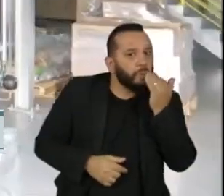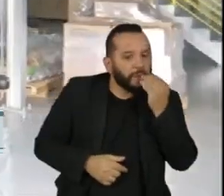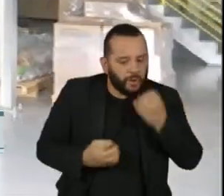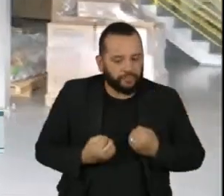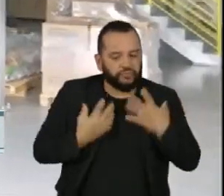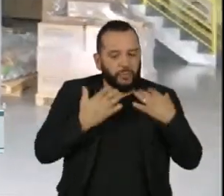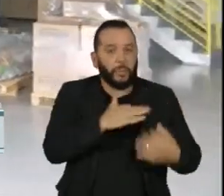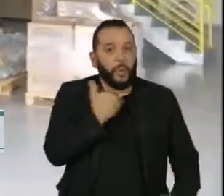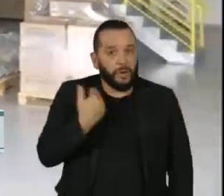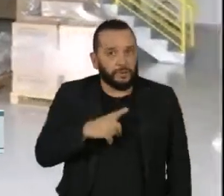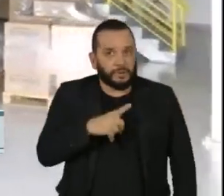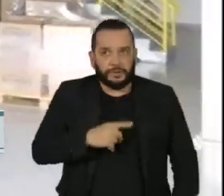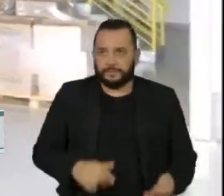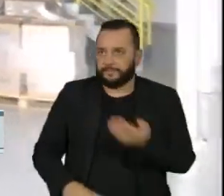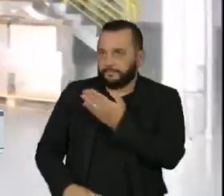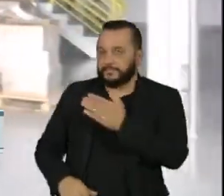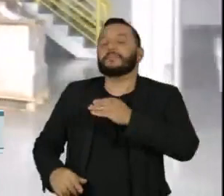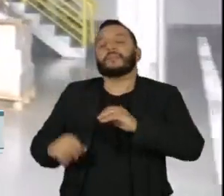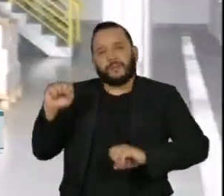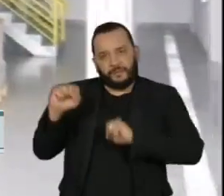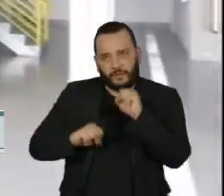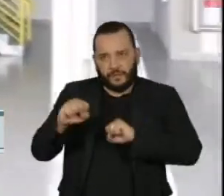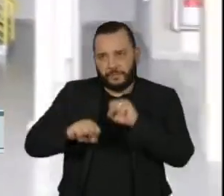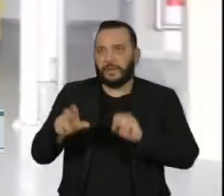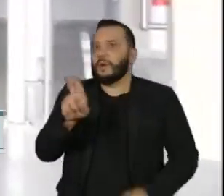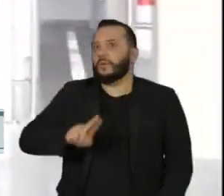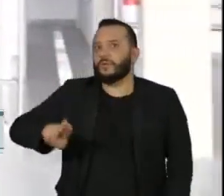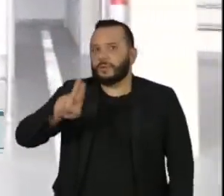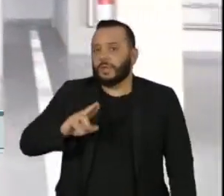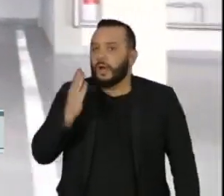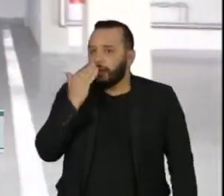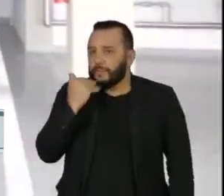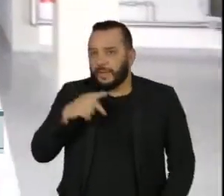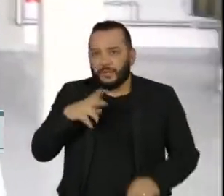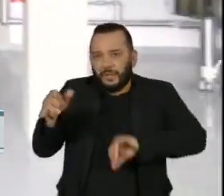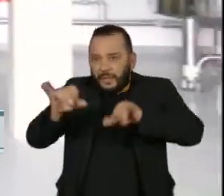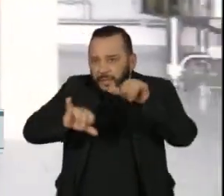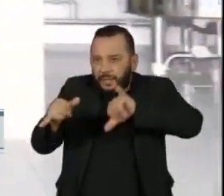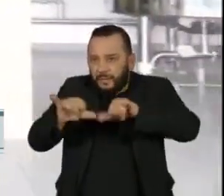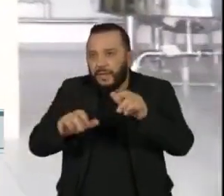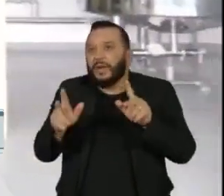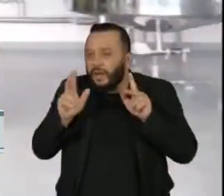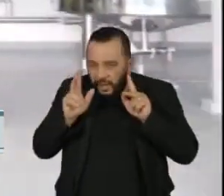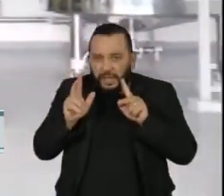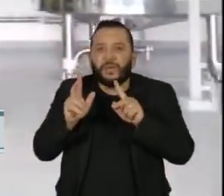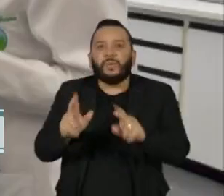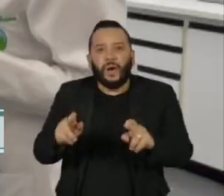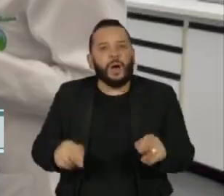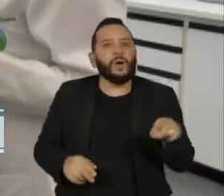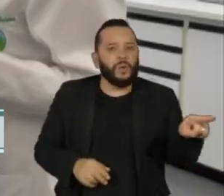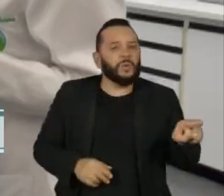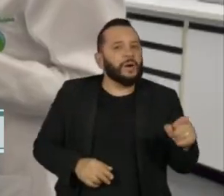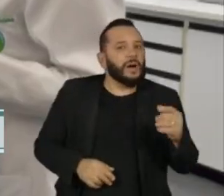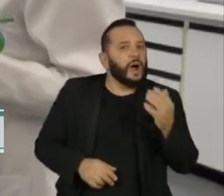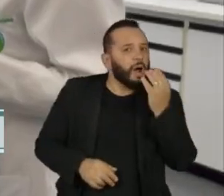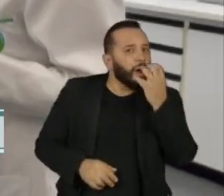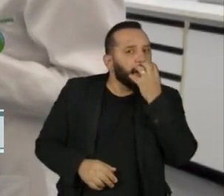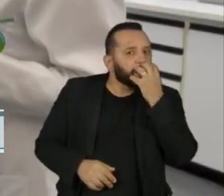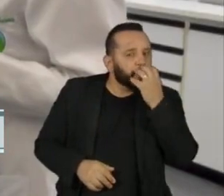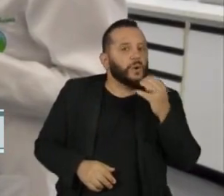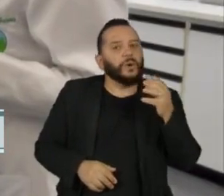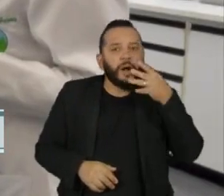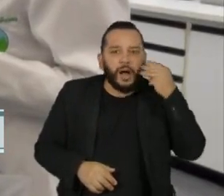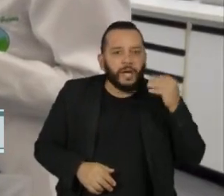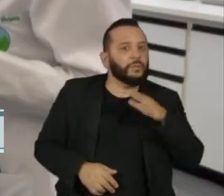a suspeita de que a fábrica utilize na produção dos alimentos a mesma substância que causou intoxicação em cães o ingrediente o